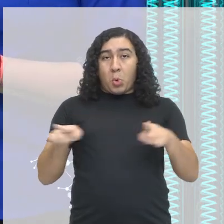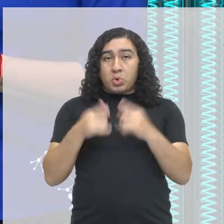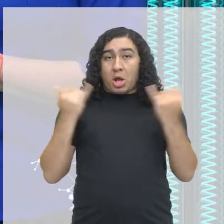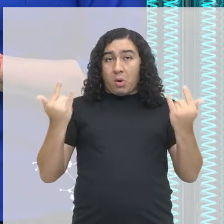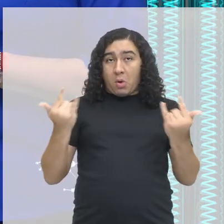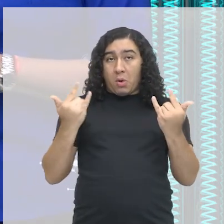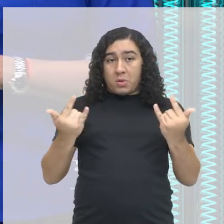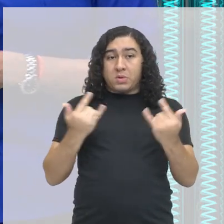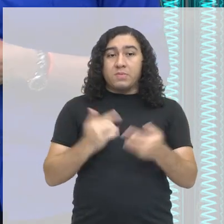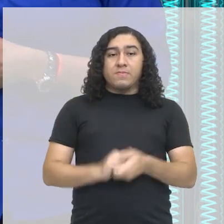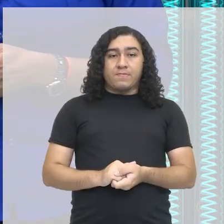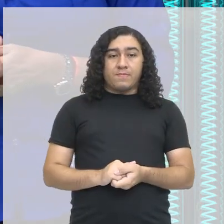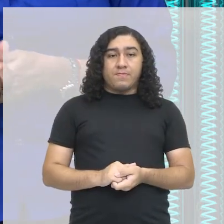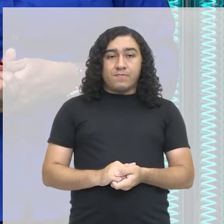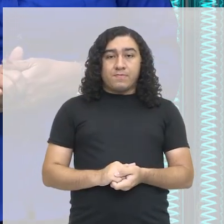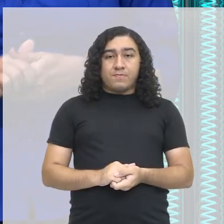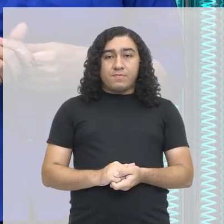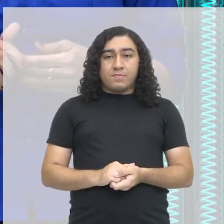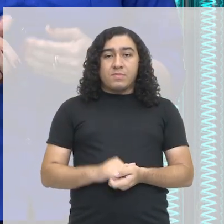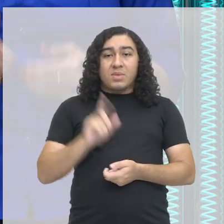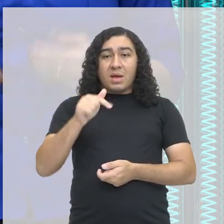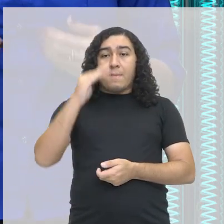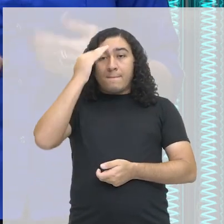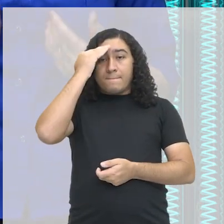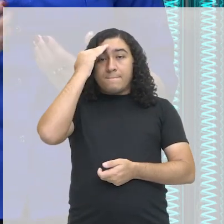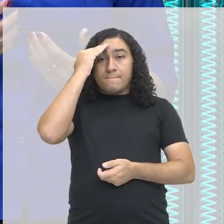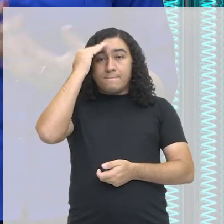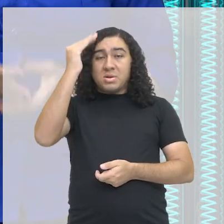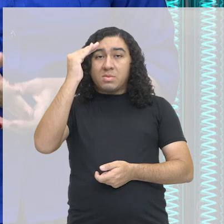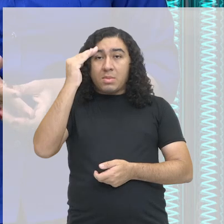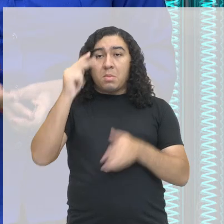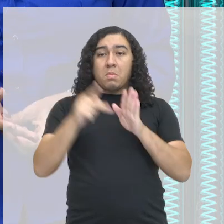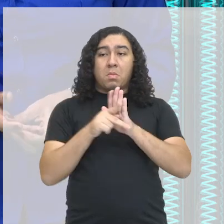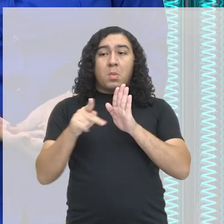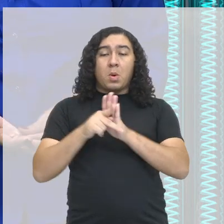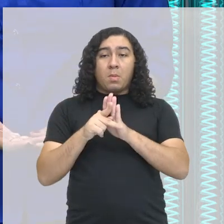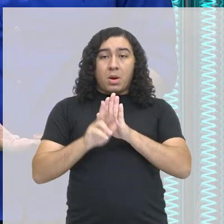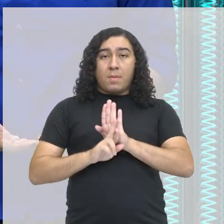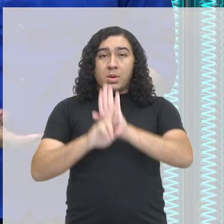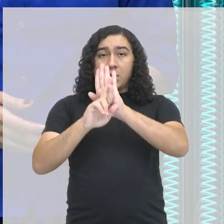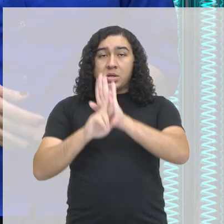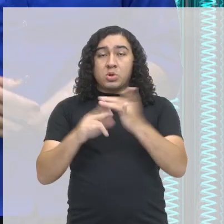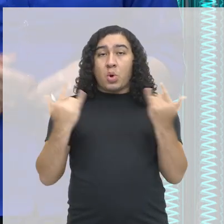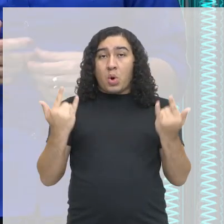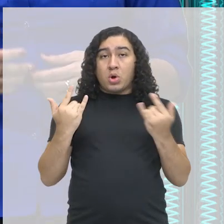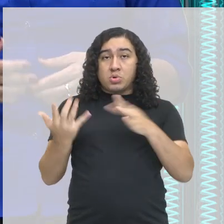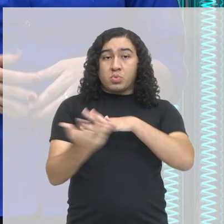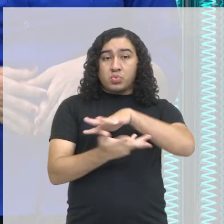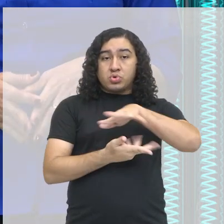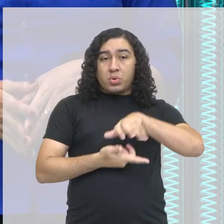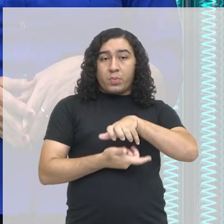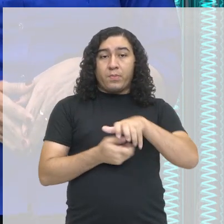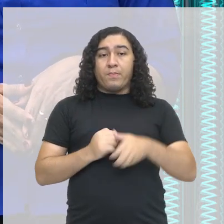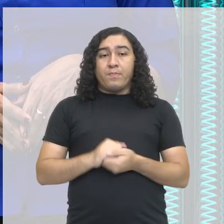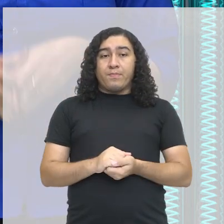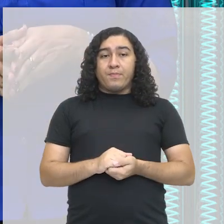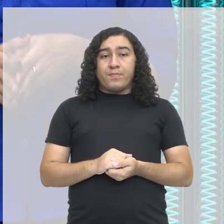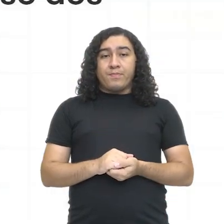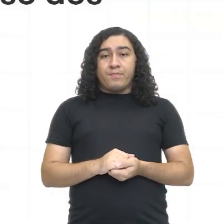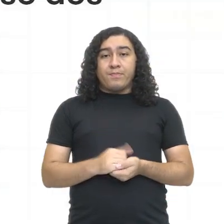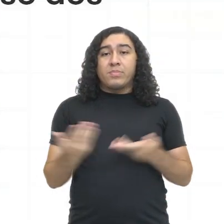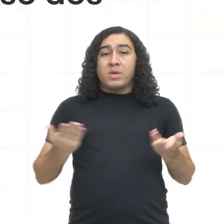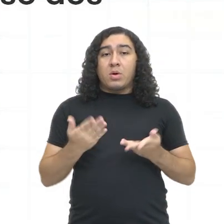aqui foram os principais precursores do rock internacional. E agora a gente vai mostrar para